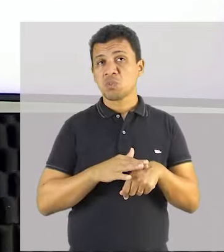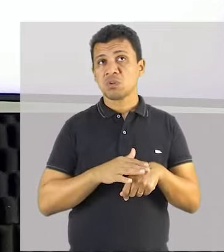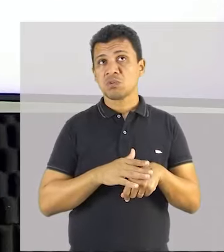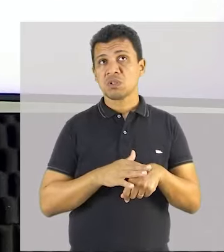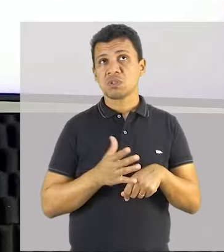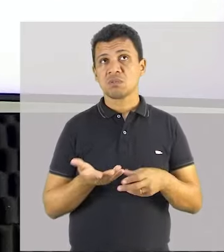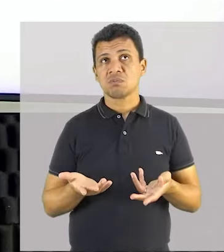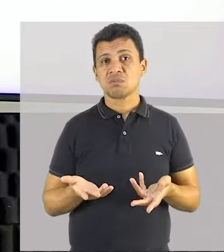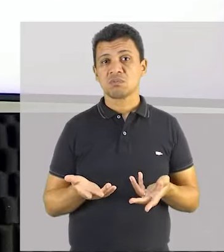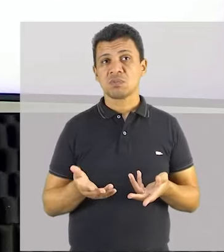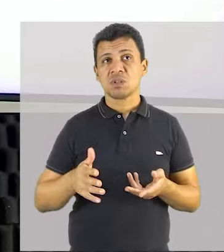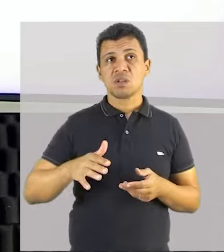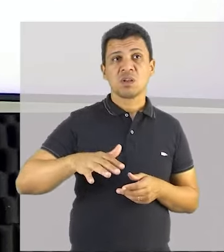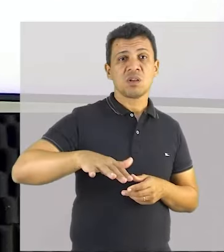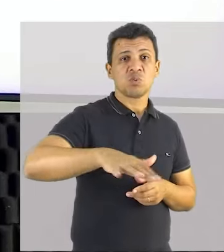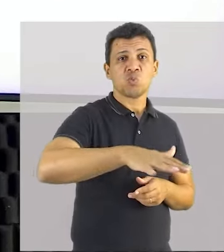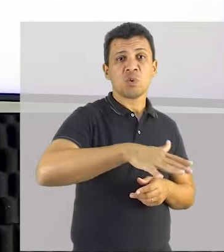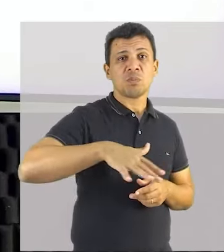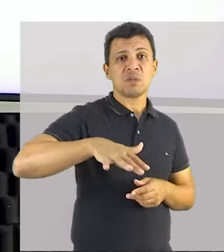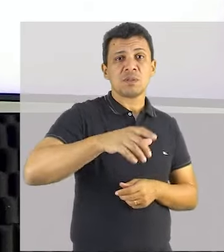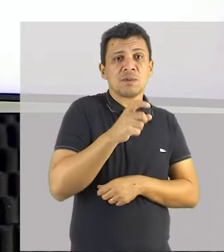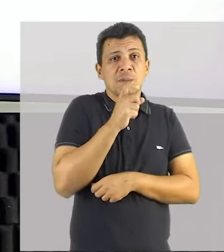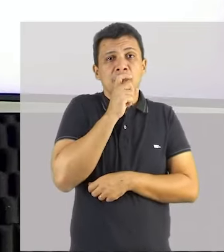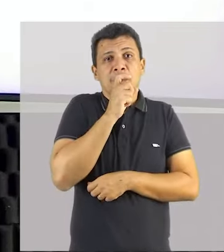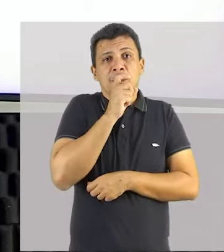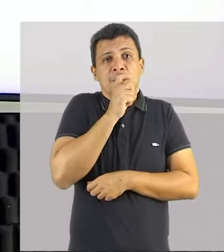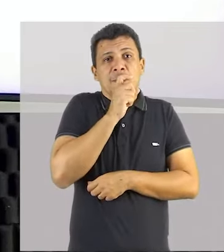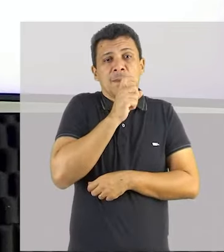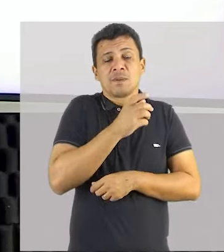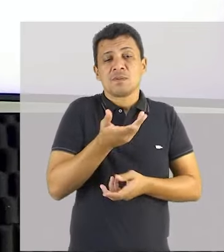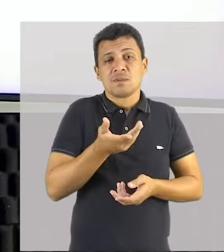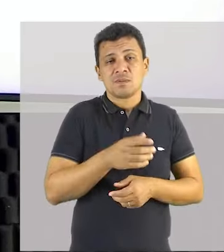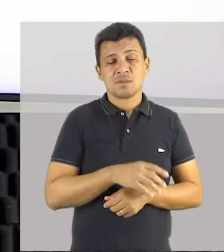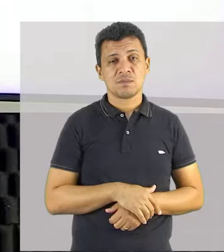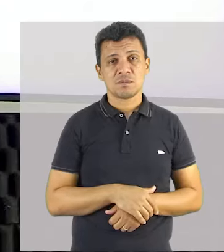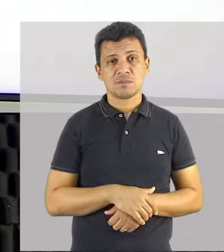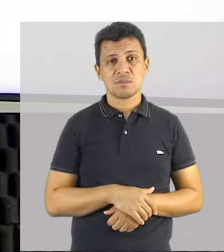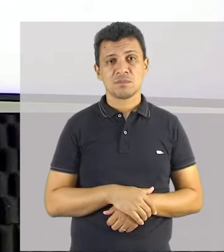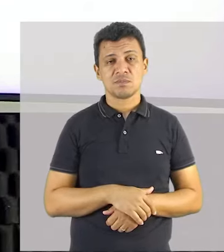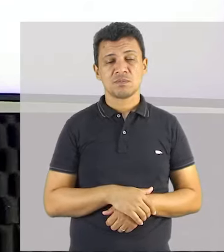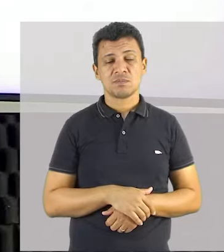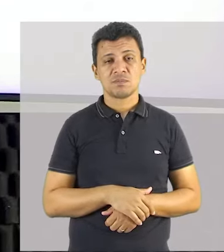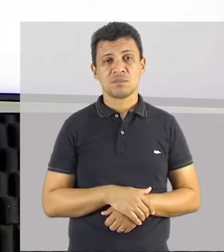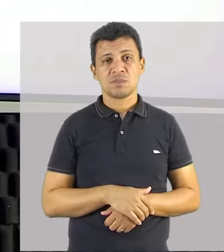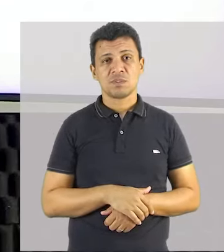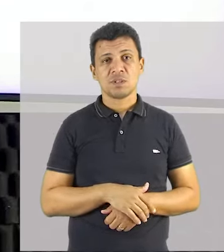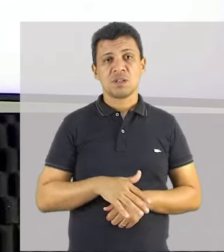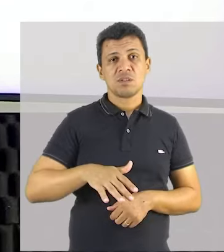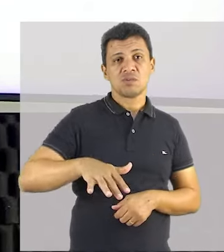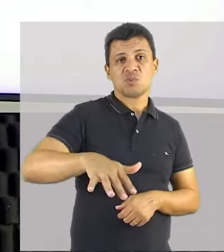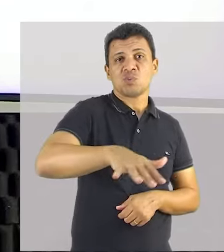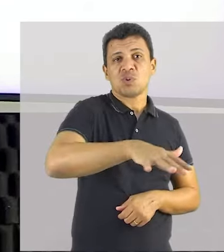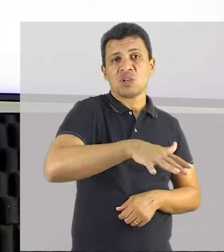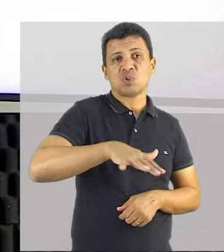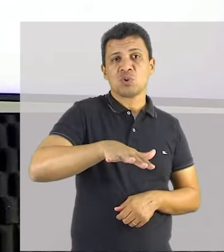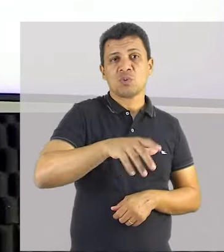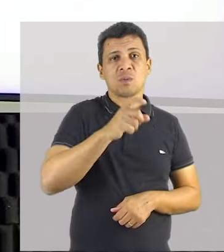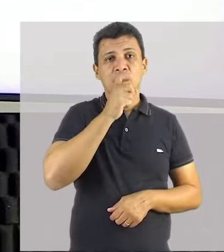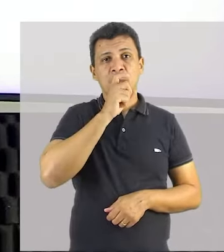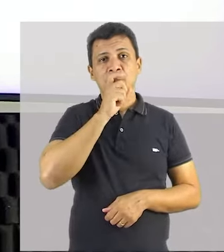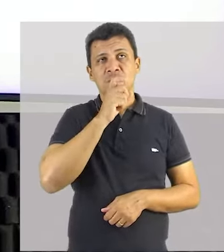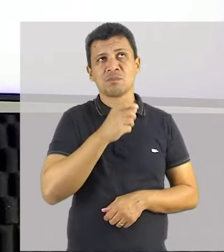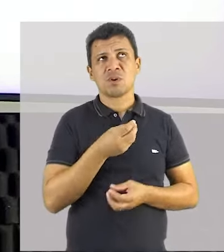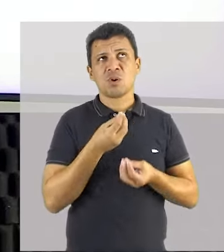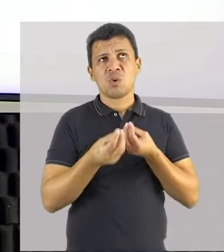doença de um ambiente frio digamos né uma de um de um de regiões temperadas eu não